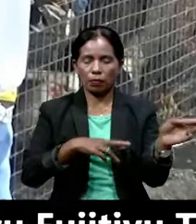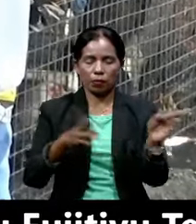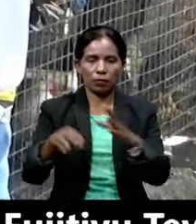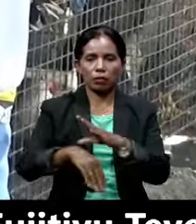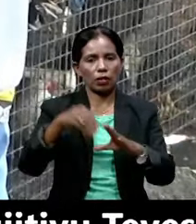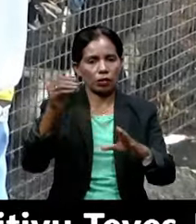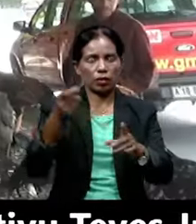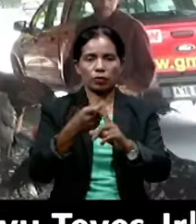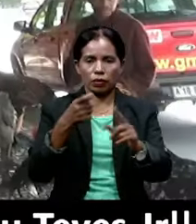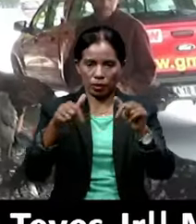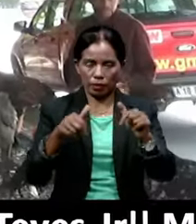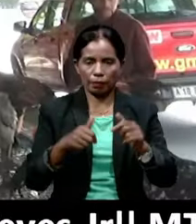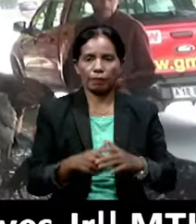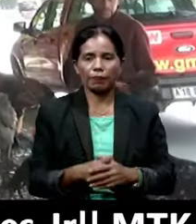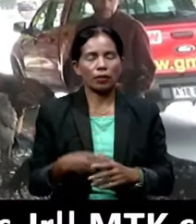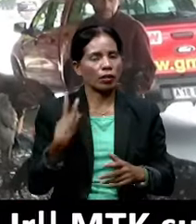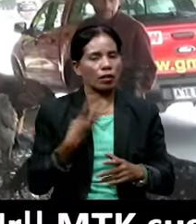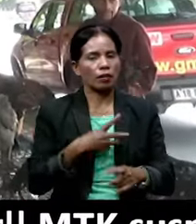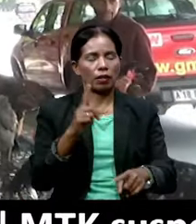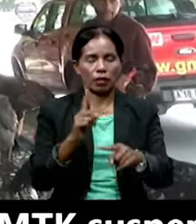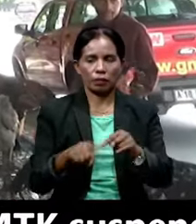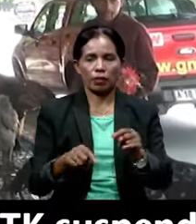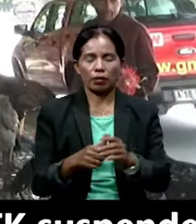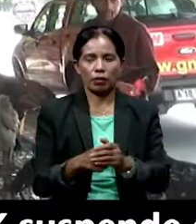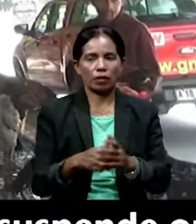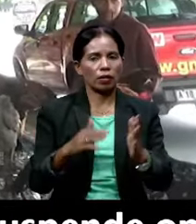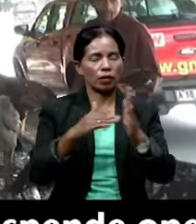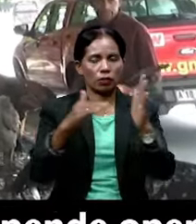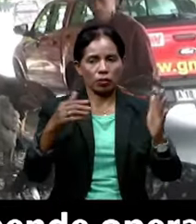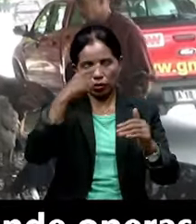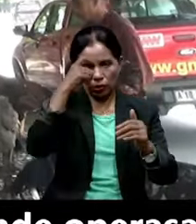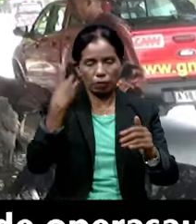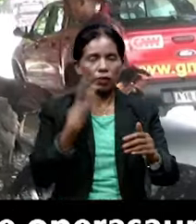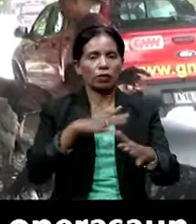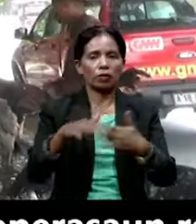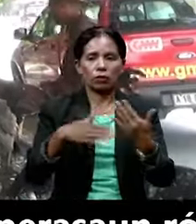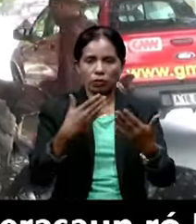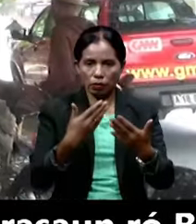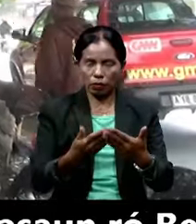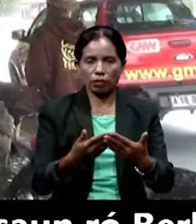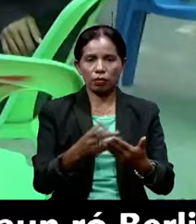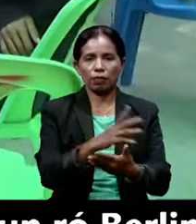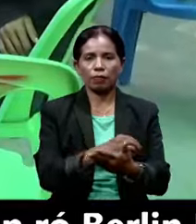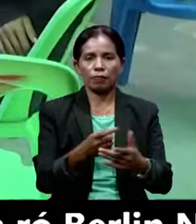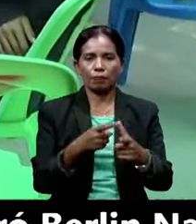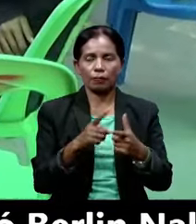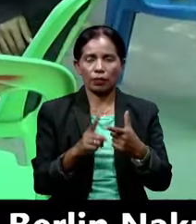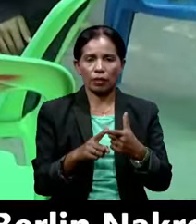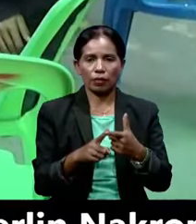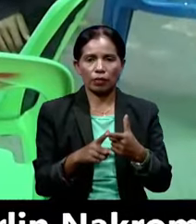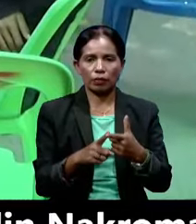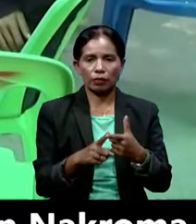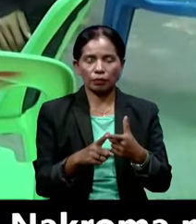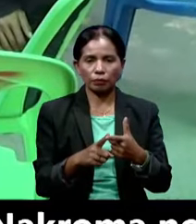decision saya dapat maka staru kau tu, tapi mana kami label itu kontra, tapi itu waktu mori sih ha staru ni aku. Além de ne,